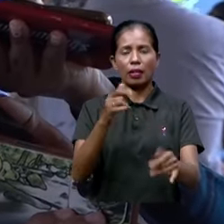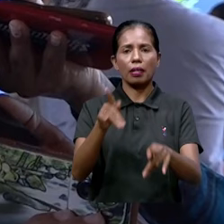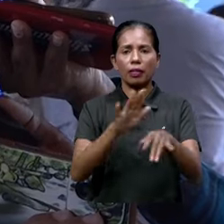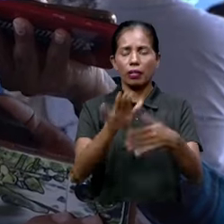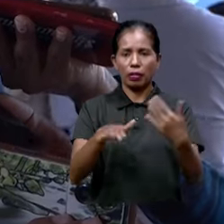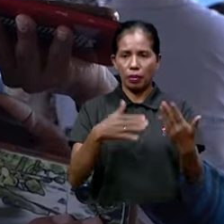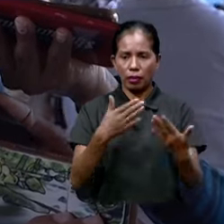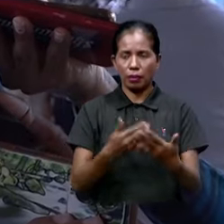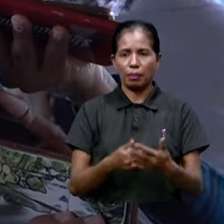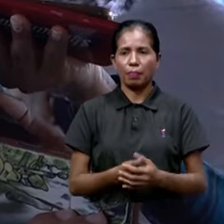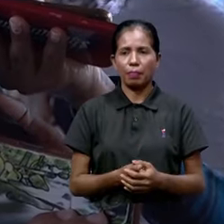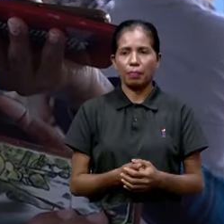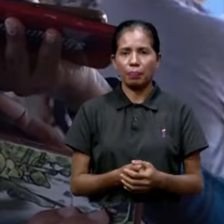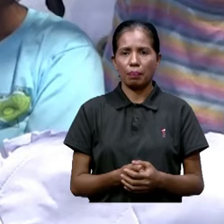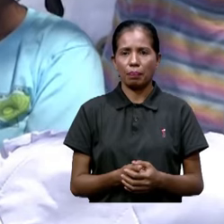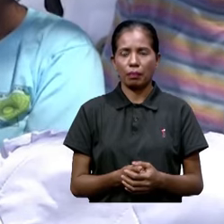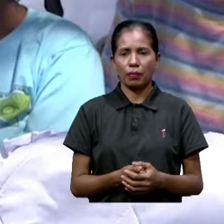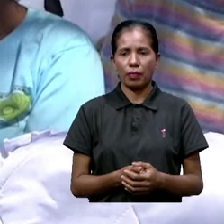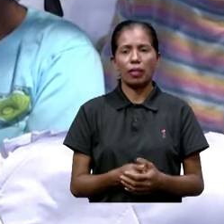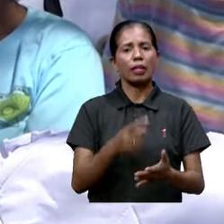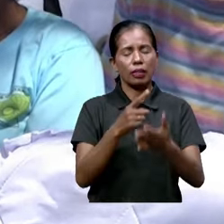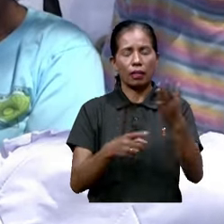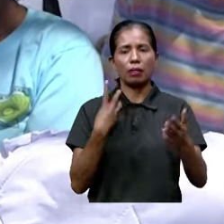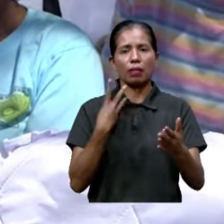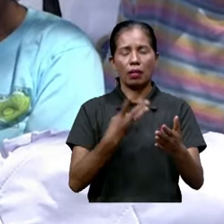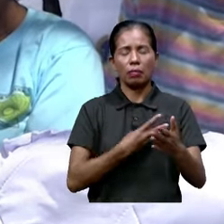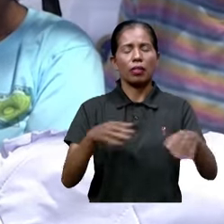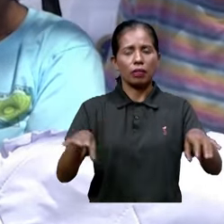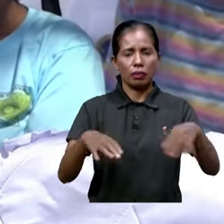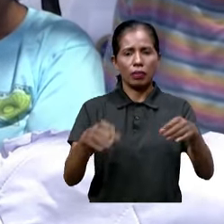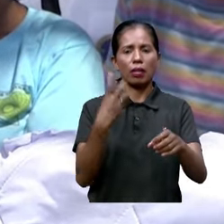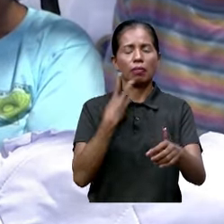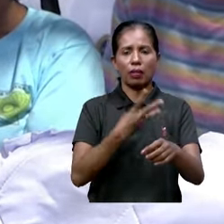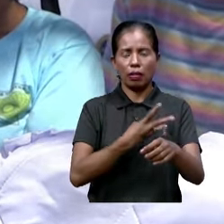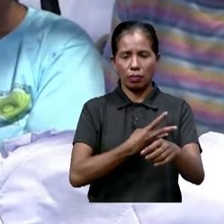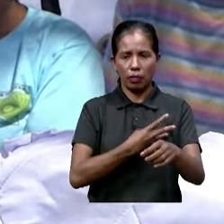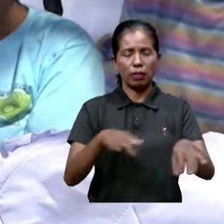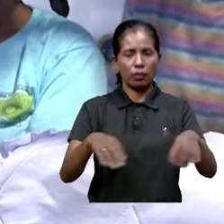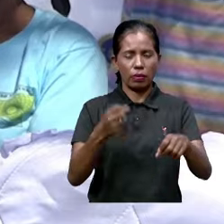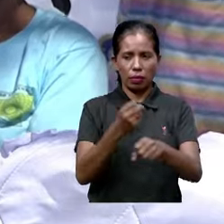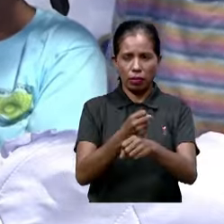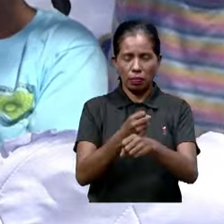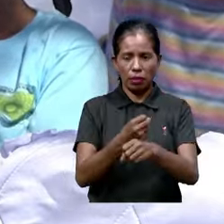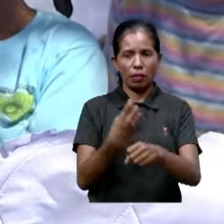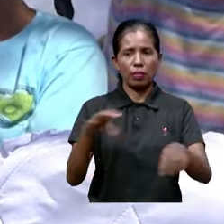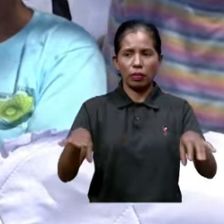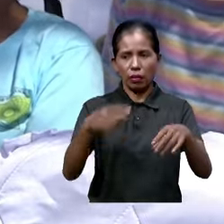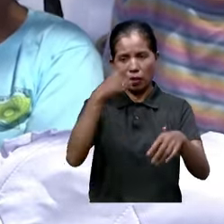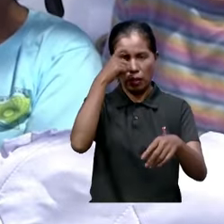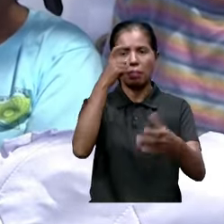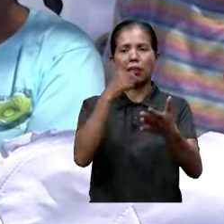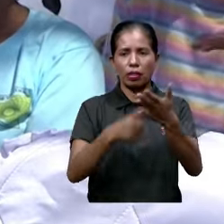barbarak ne bele, tamasara maka ami servisu ne ami hori esforso an rasik maka ami servisu. Tamasara